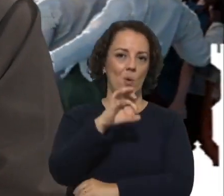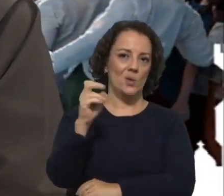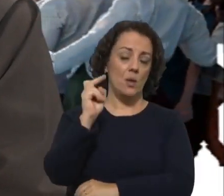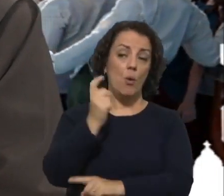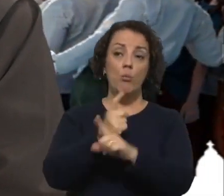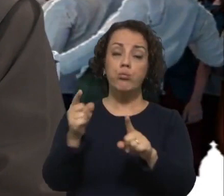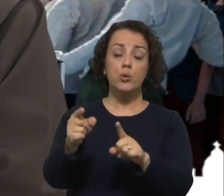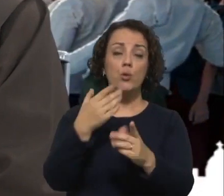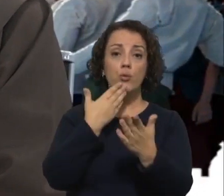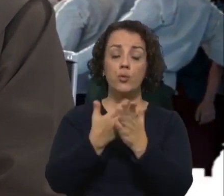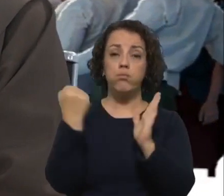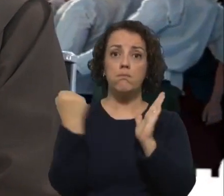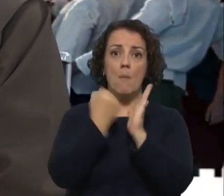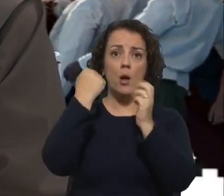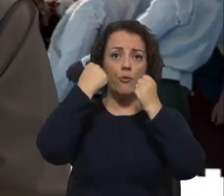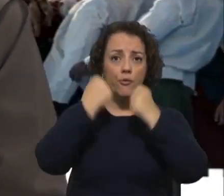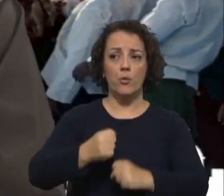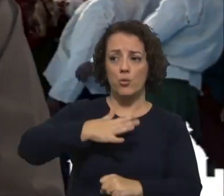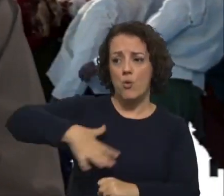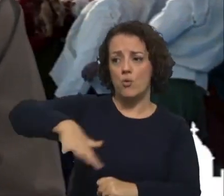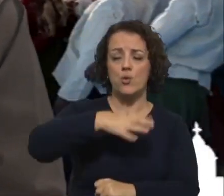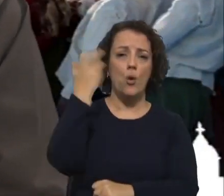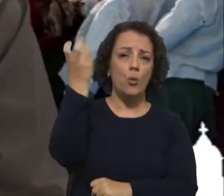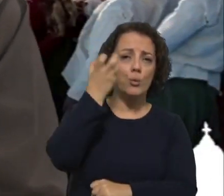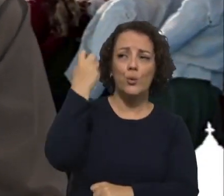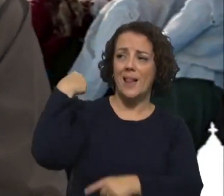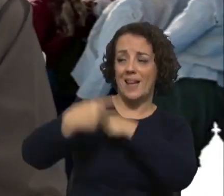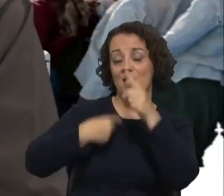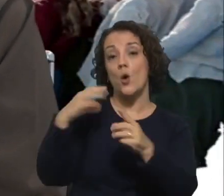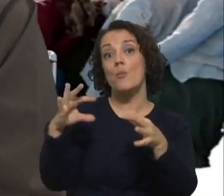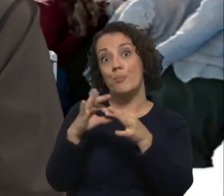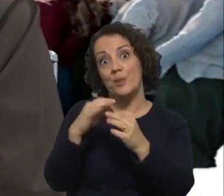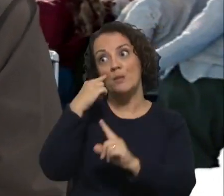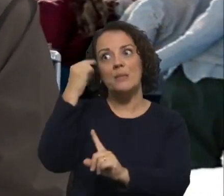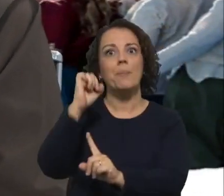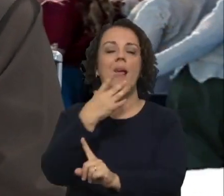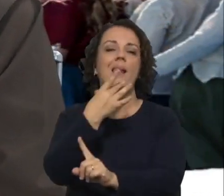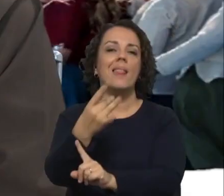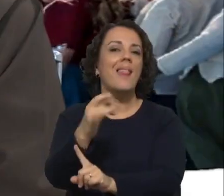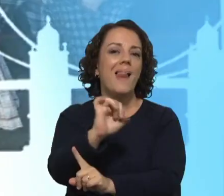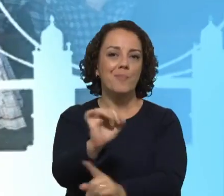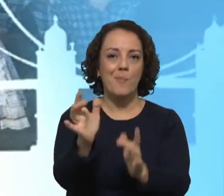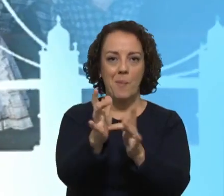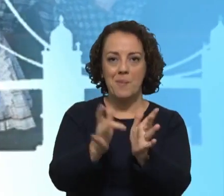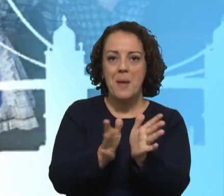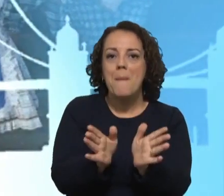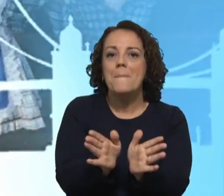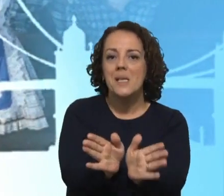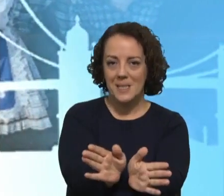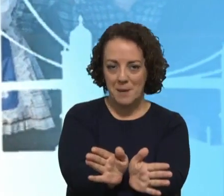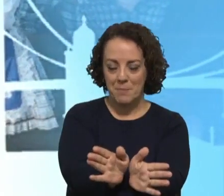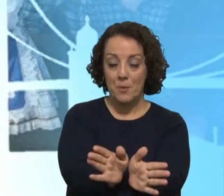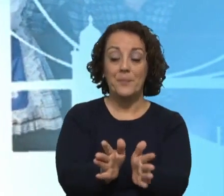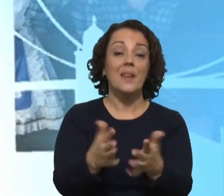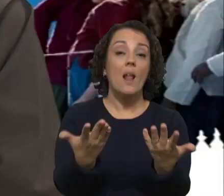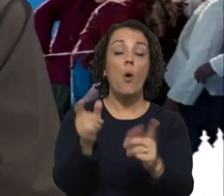nossa cultura, nas nossas tradições, hábitos de Natal, neste caso especialmente no presépio, mas no fundo a